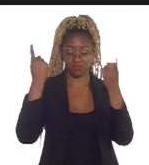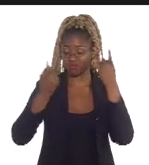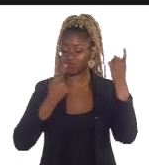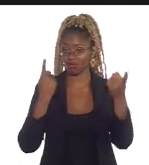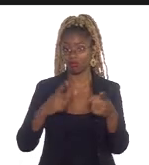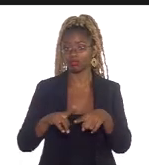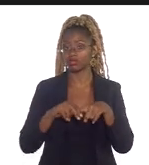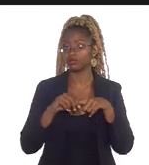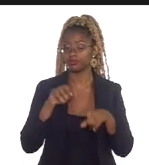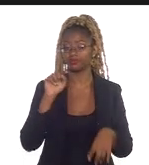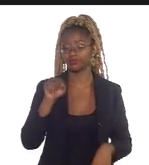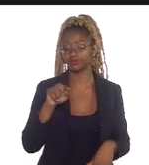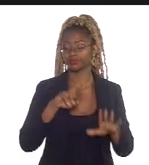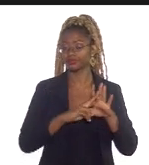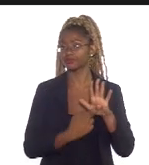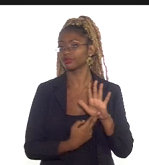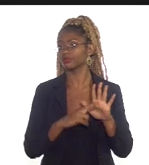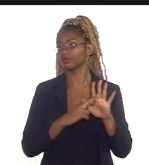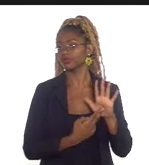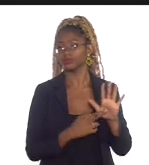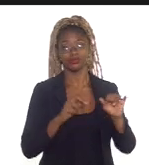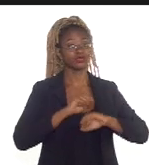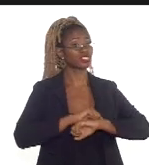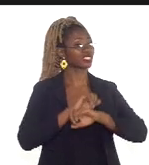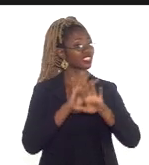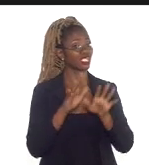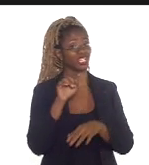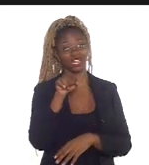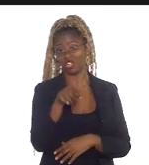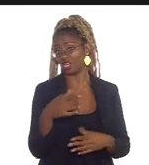porque a regra do jogo está muito clara aí